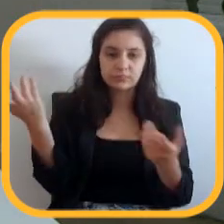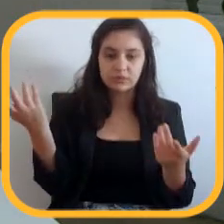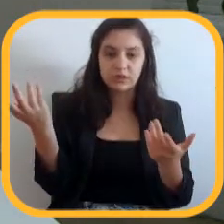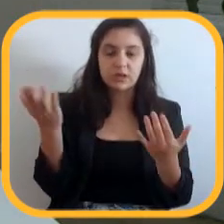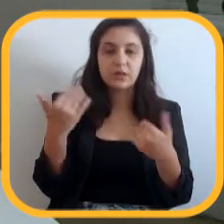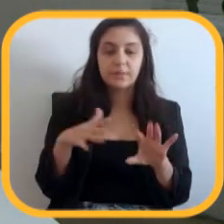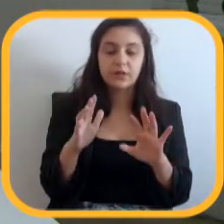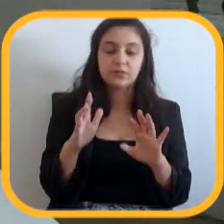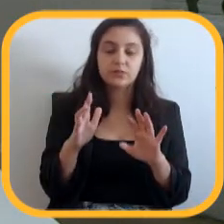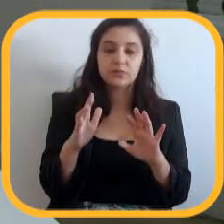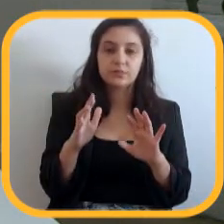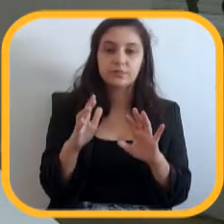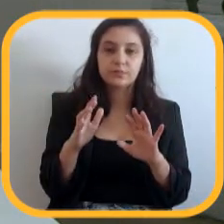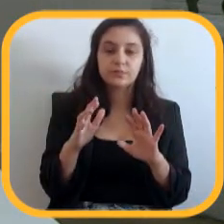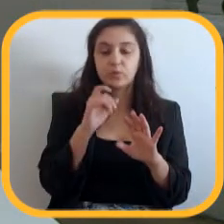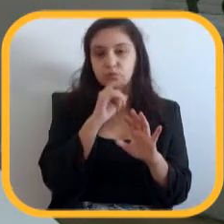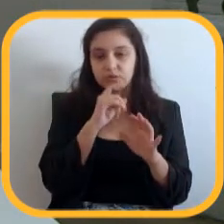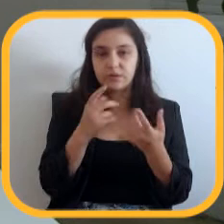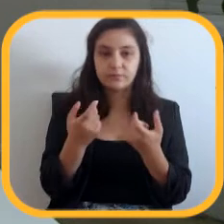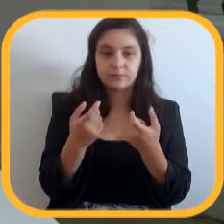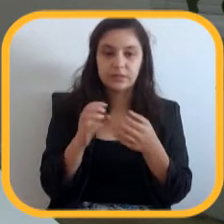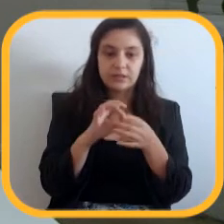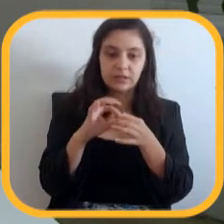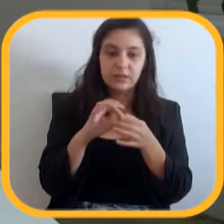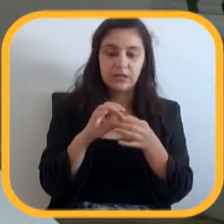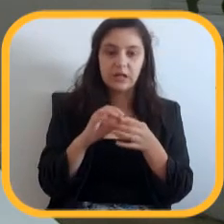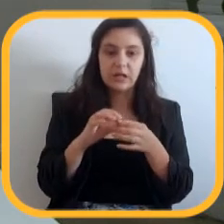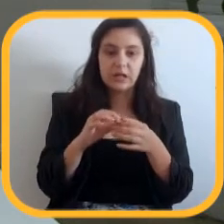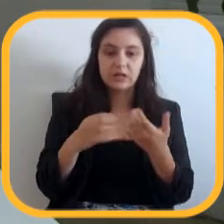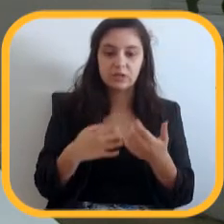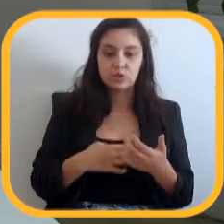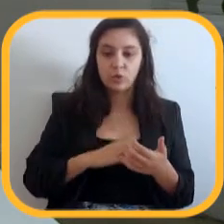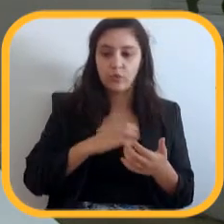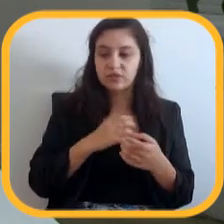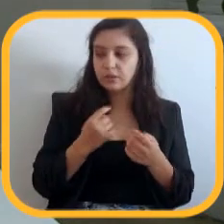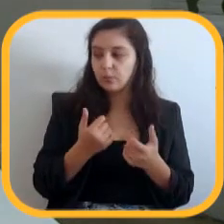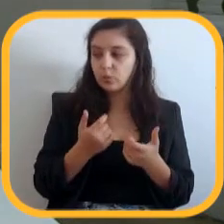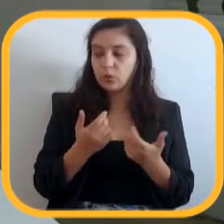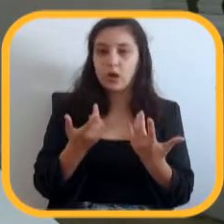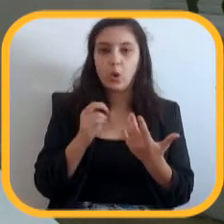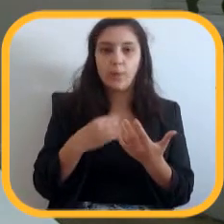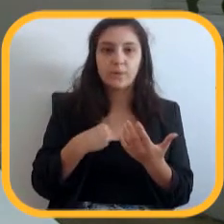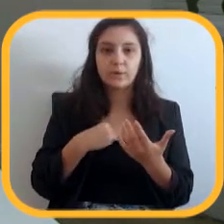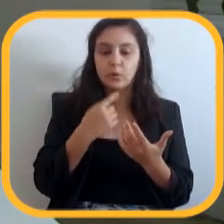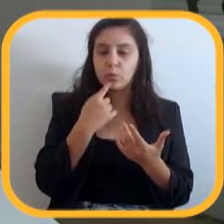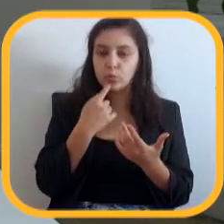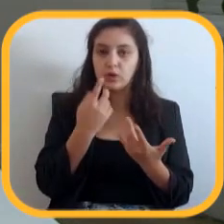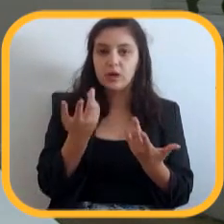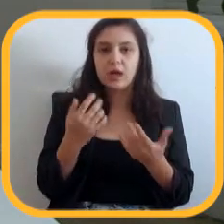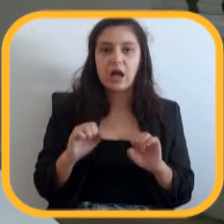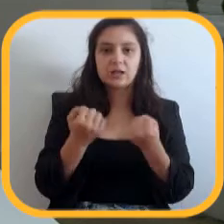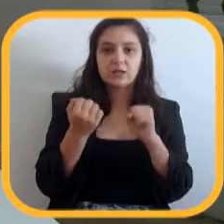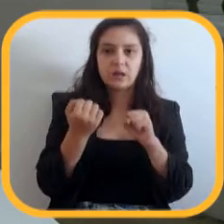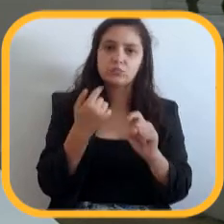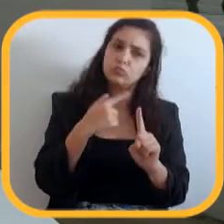sentida. Embora esteja relacionada com sentimentos de insegurança e preocupação excessiva, será que a ansiedade